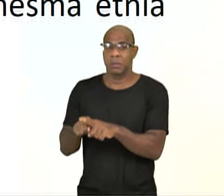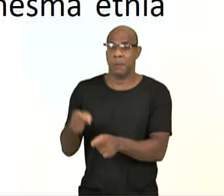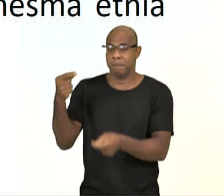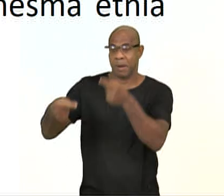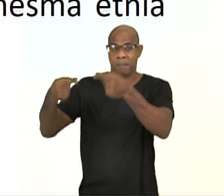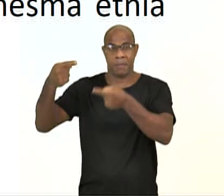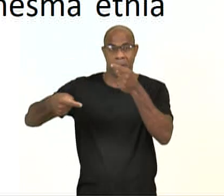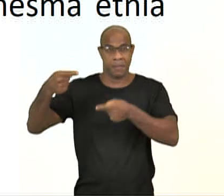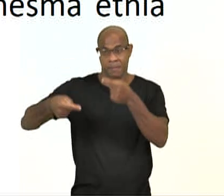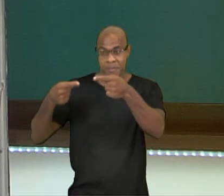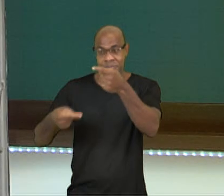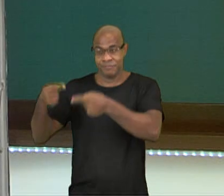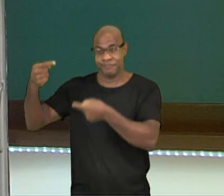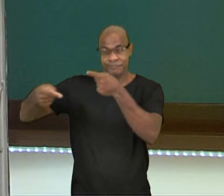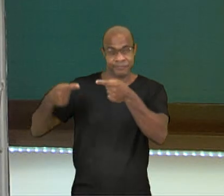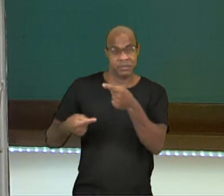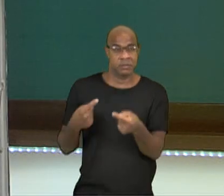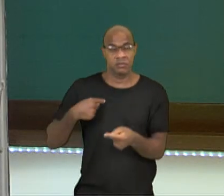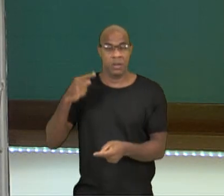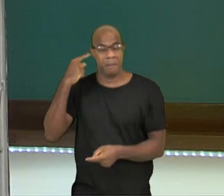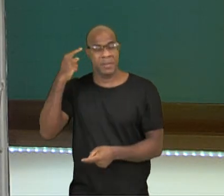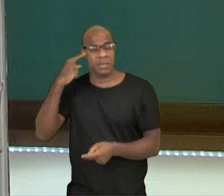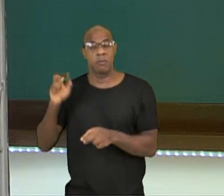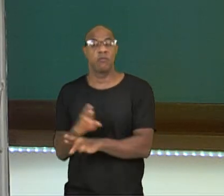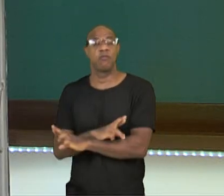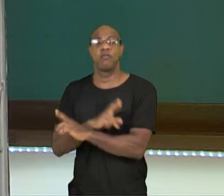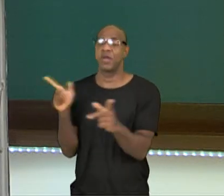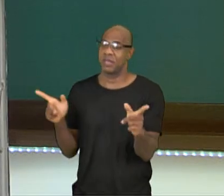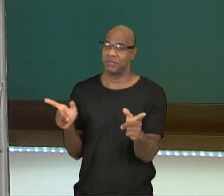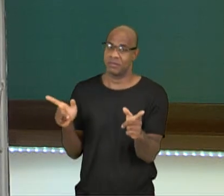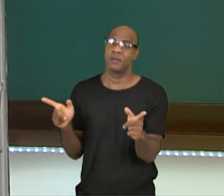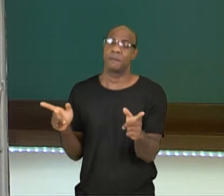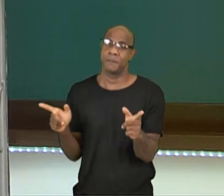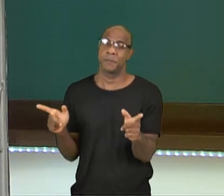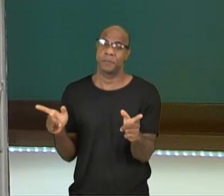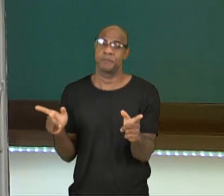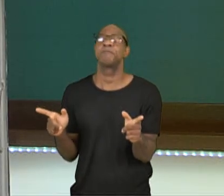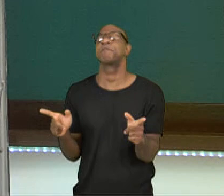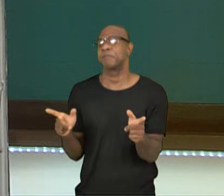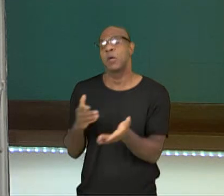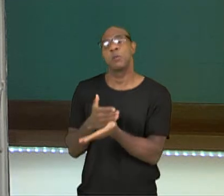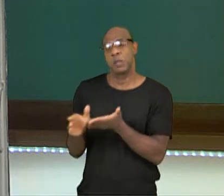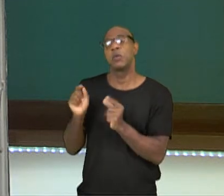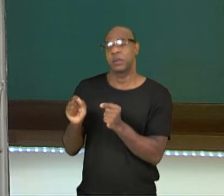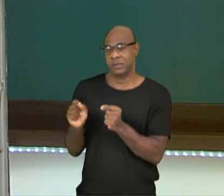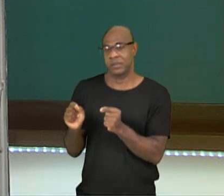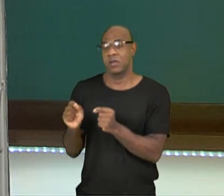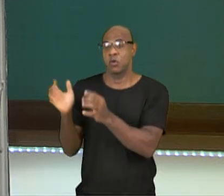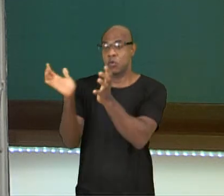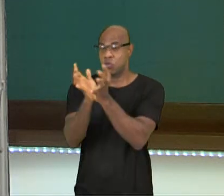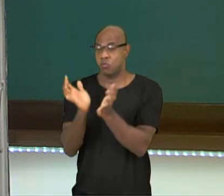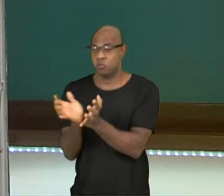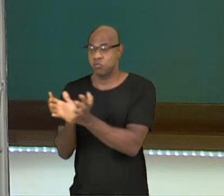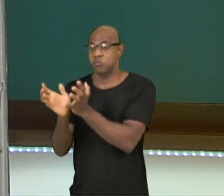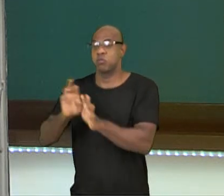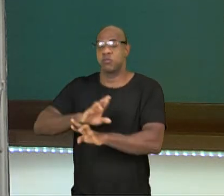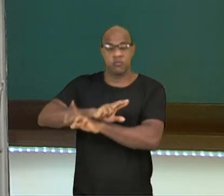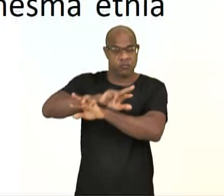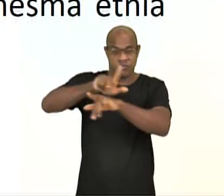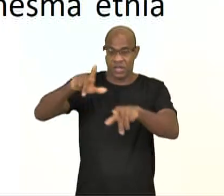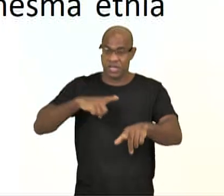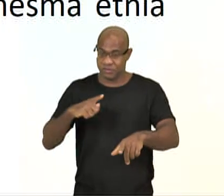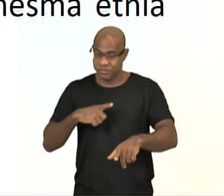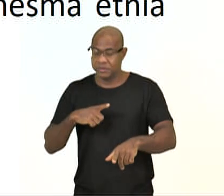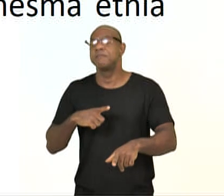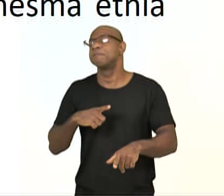falei para vocês ali, que tinham pensamentos diferentes, foram colocadas no mesmo lugar. E aí, guerra. Que historicamente viviam